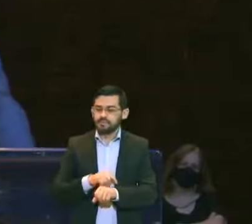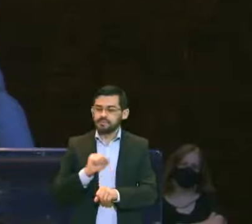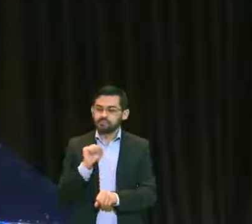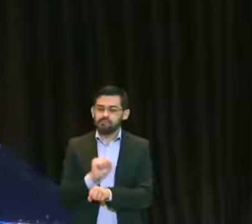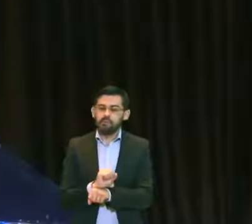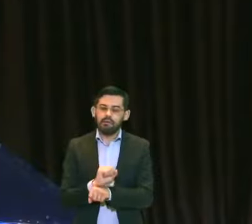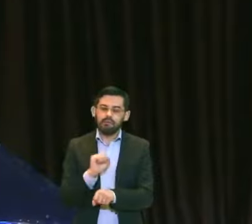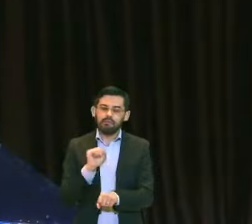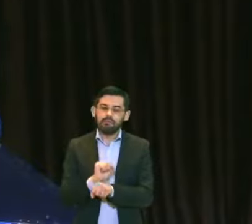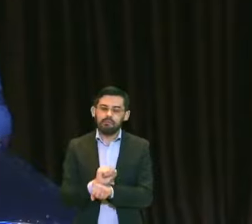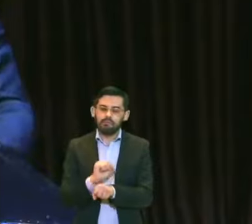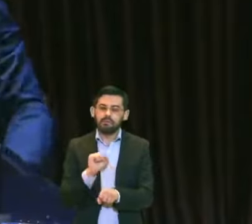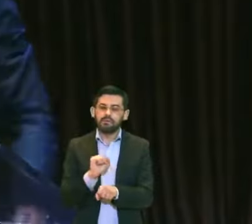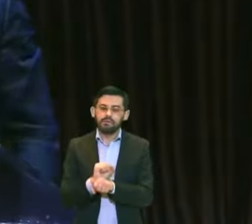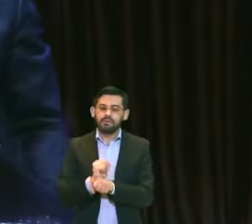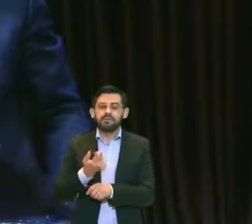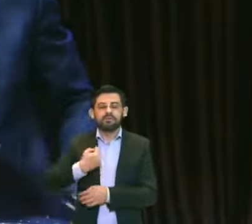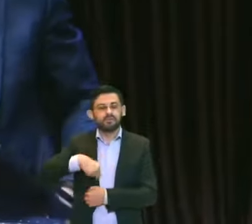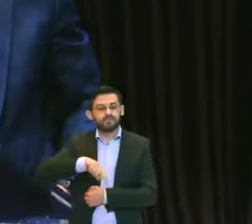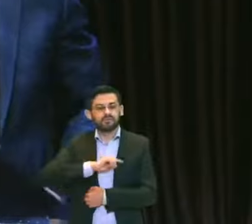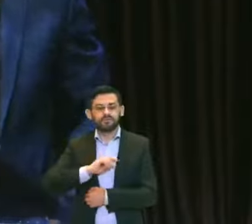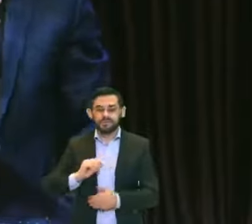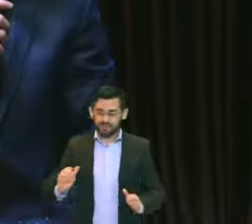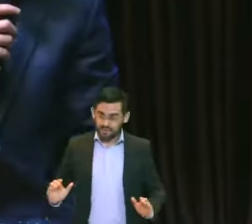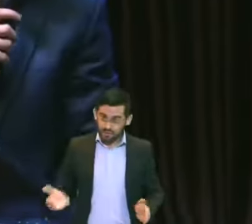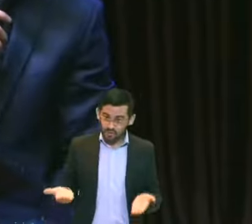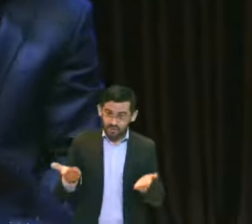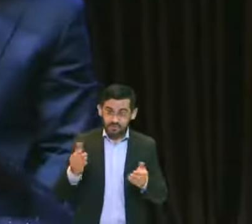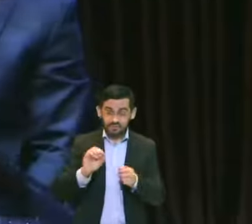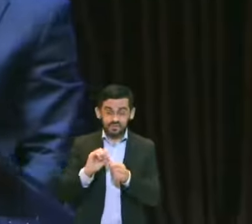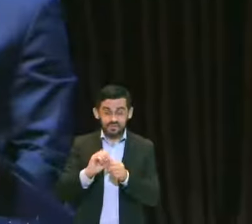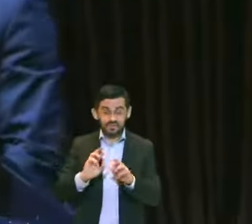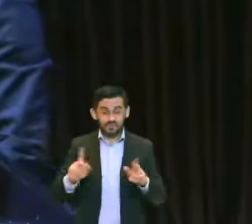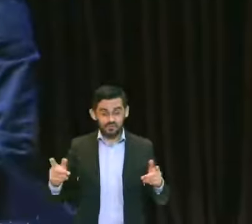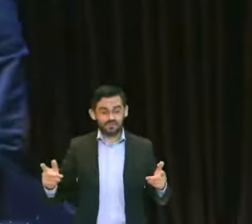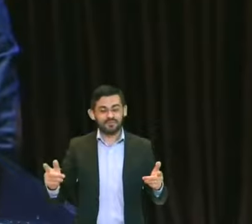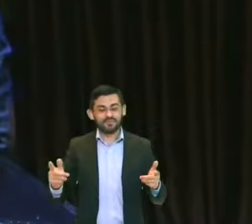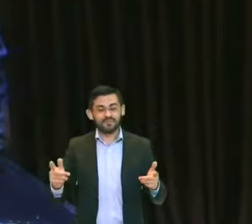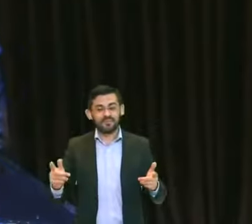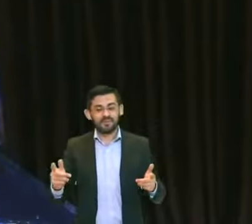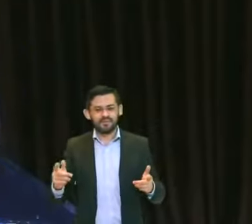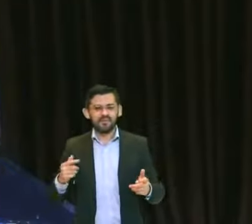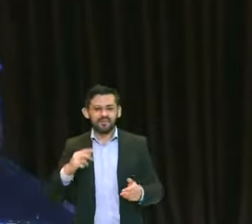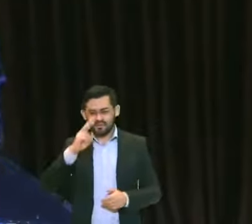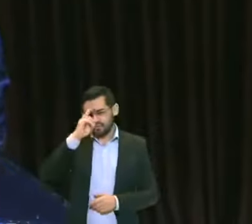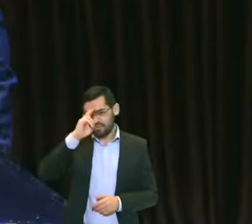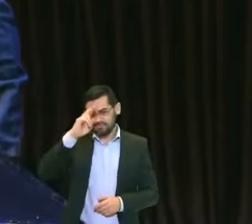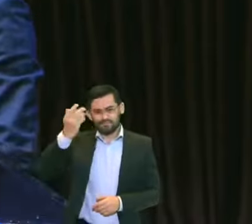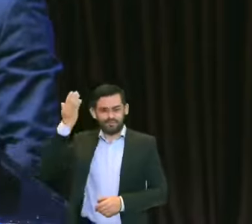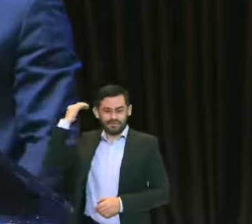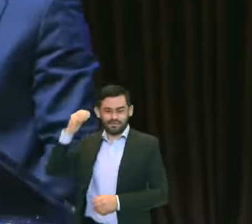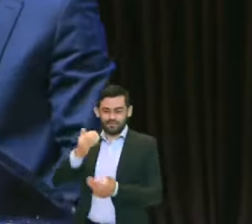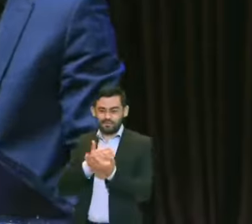a fazer algo assim. Eu lembro quando começou esse tempo de pandemia,